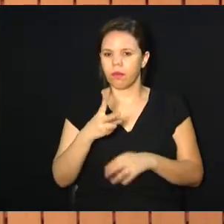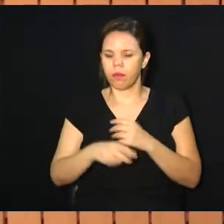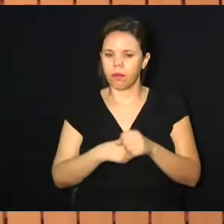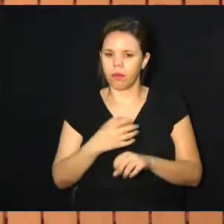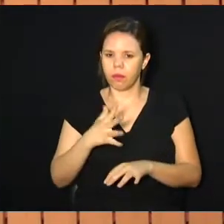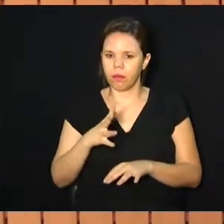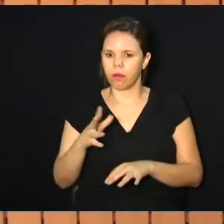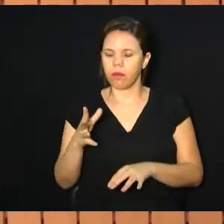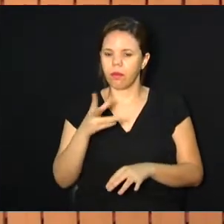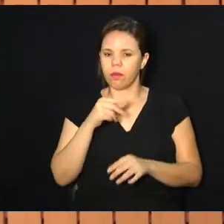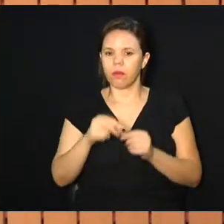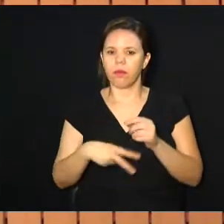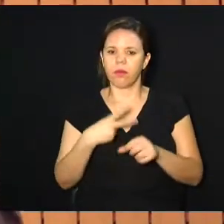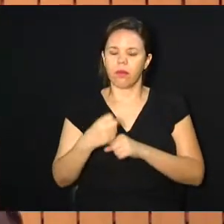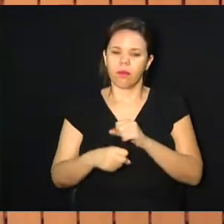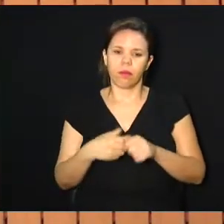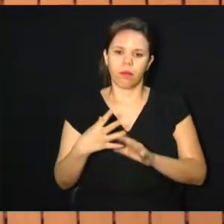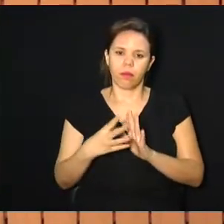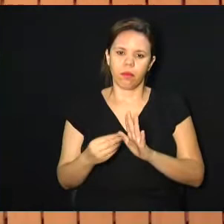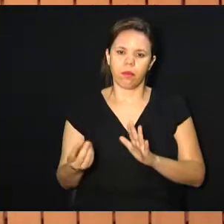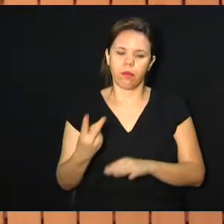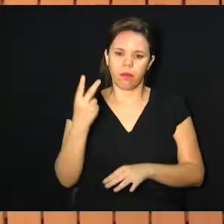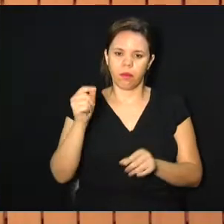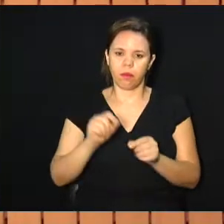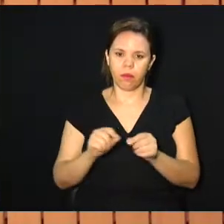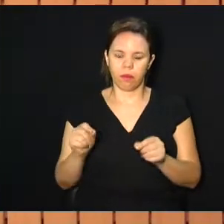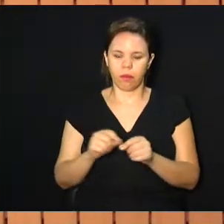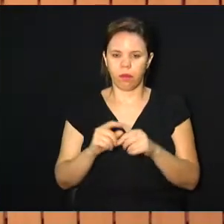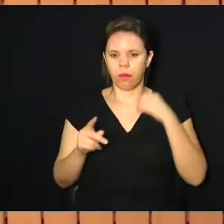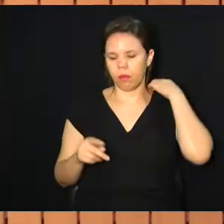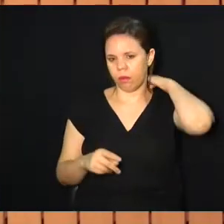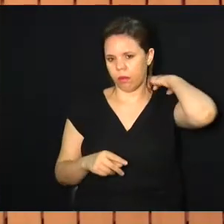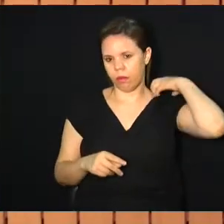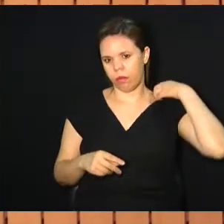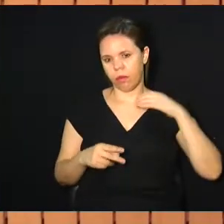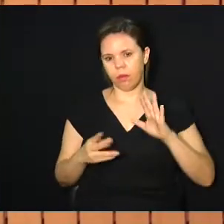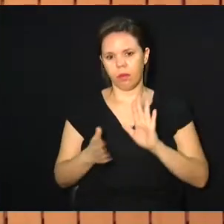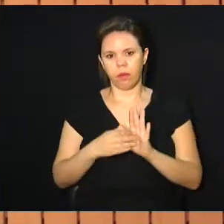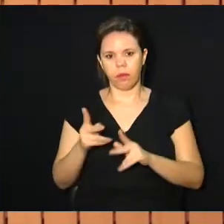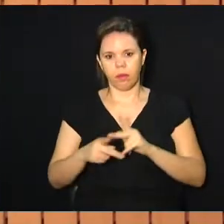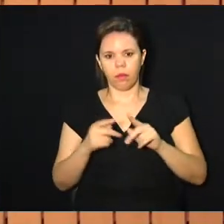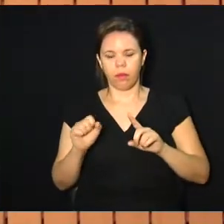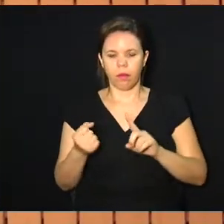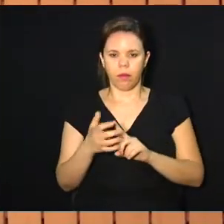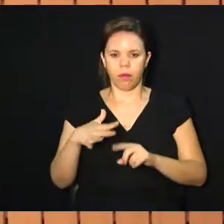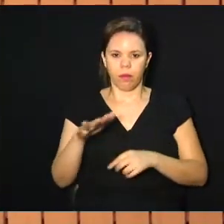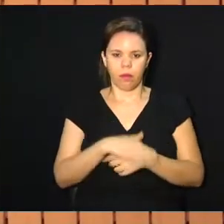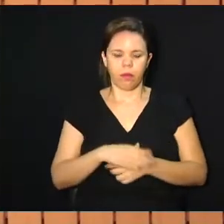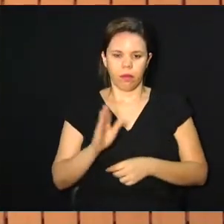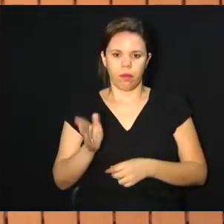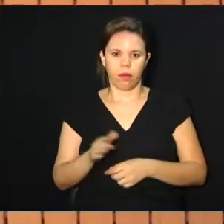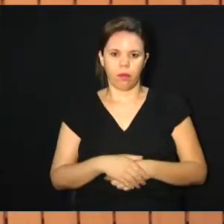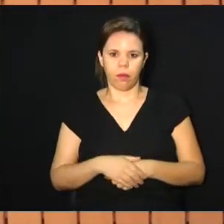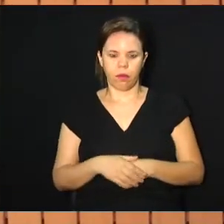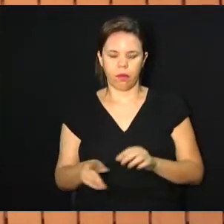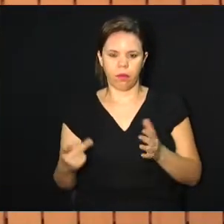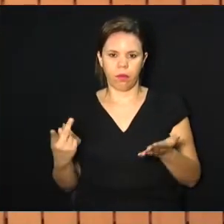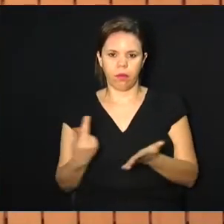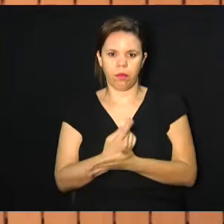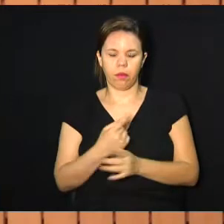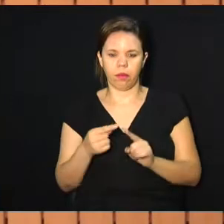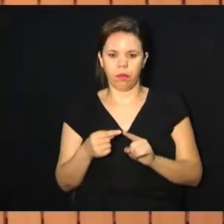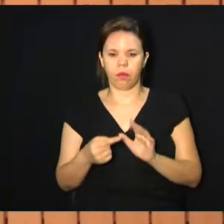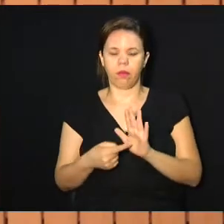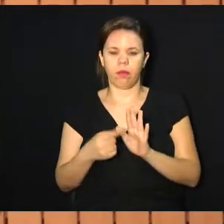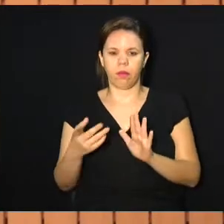novo modelo de planilha de custos, digamos, proposto pela sociedade, porque também vários especialistas já indicaram erros para a gente na planilha